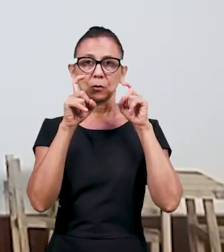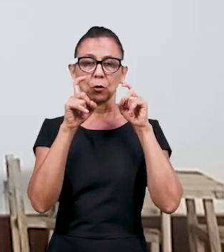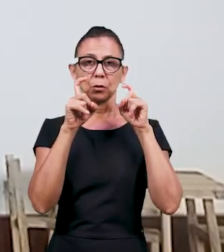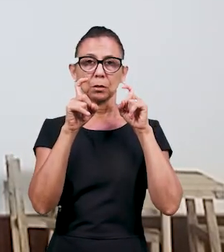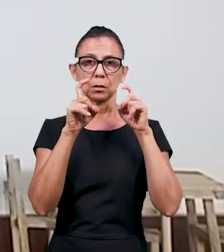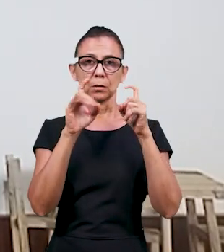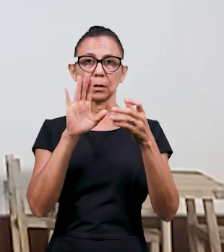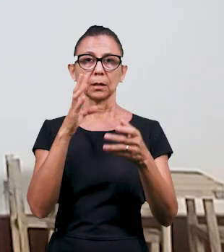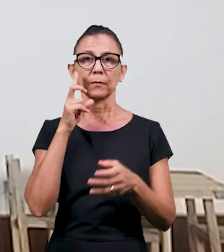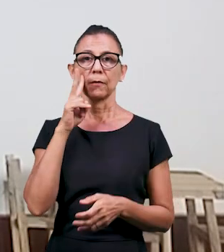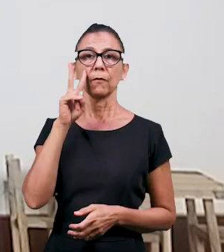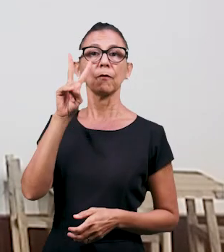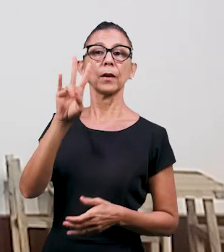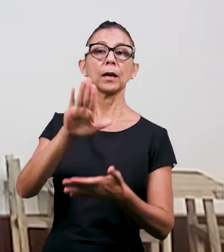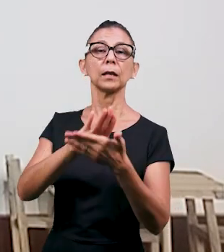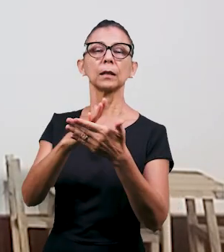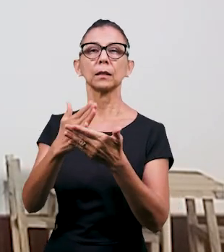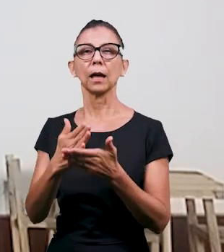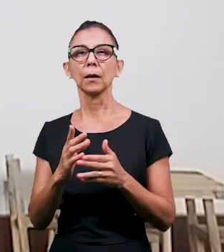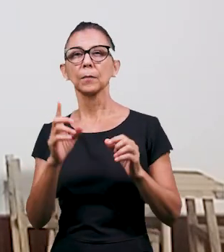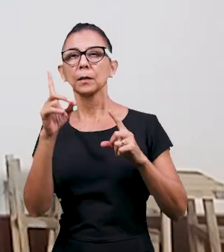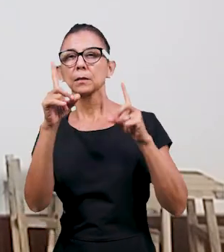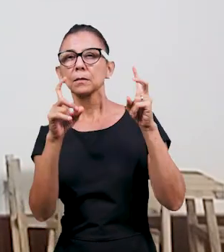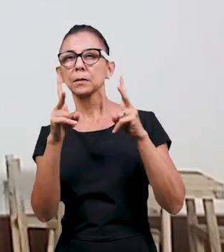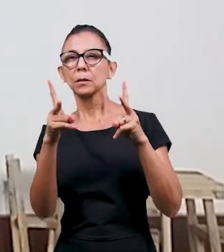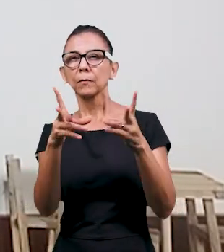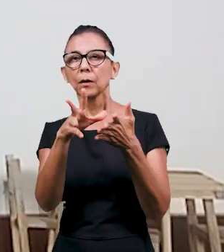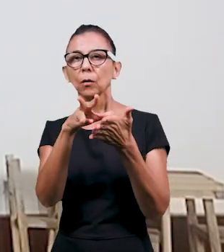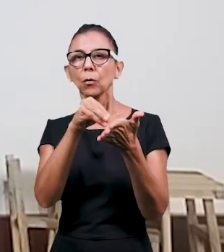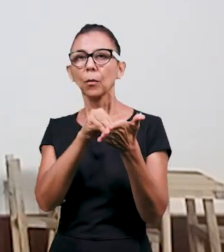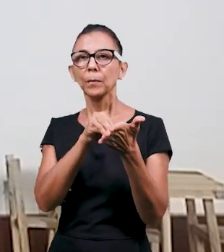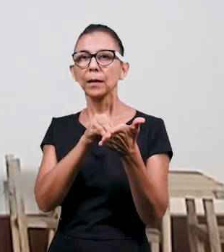pessoa, desse guia intérprete da mão, ele vai fazer nas costas.